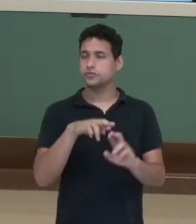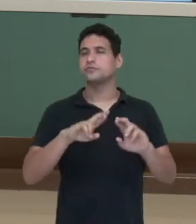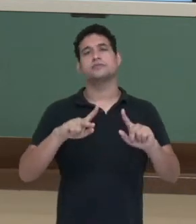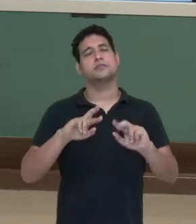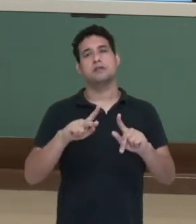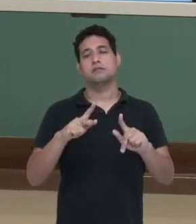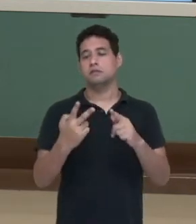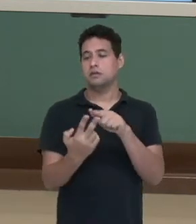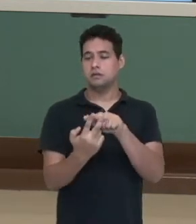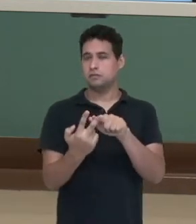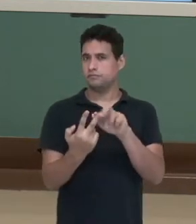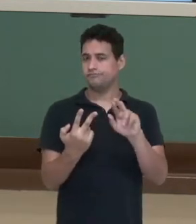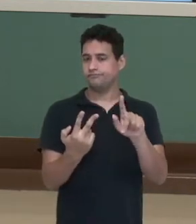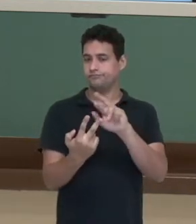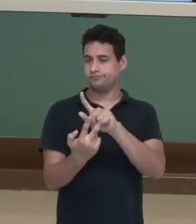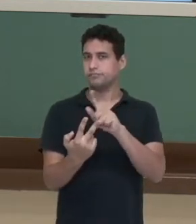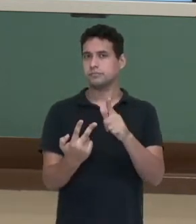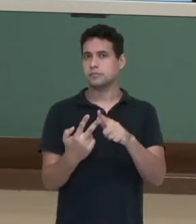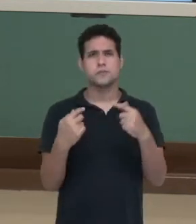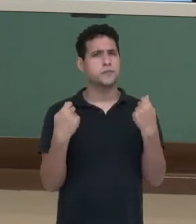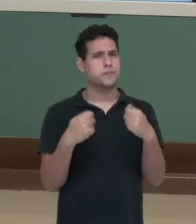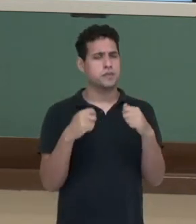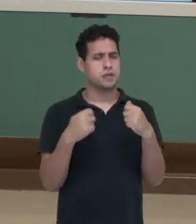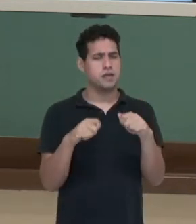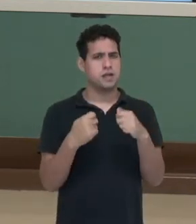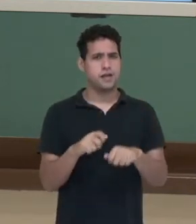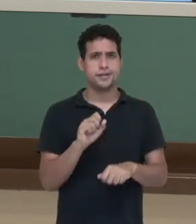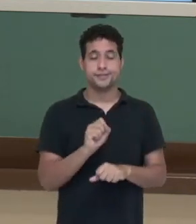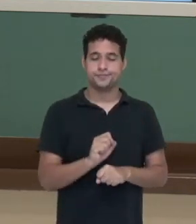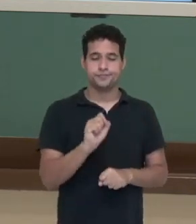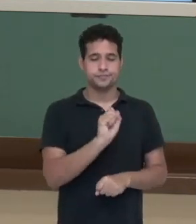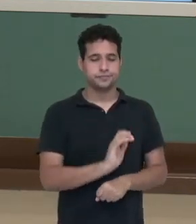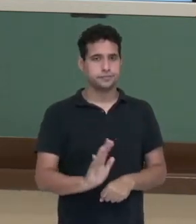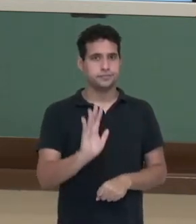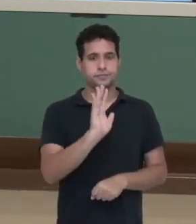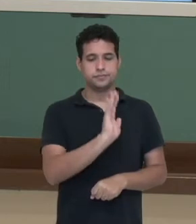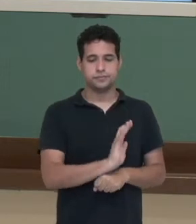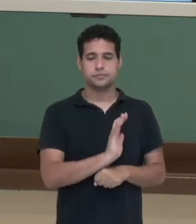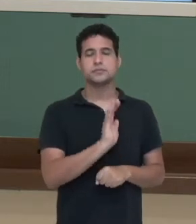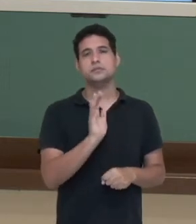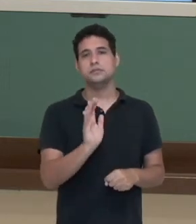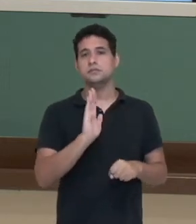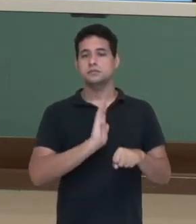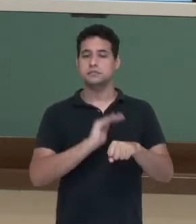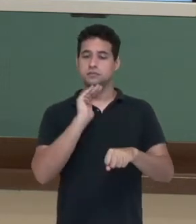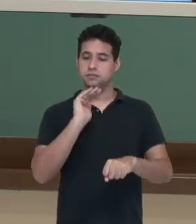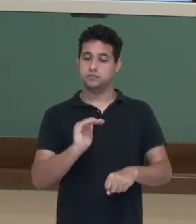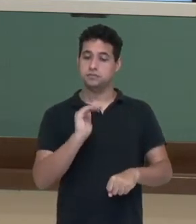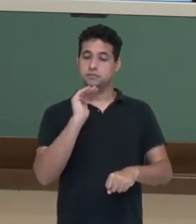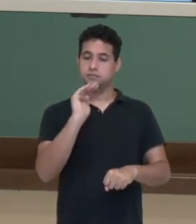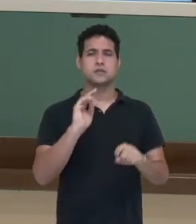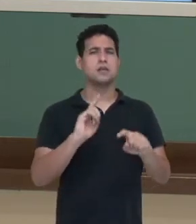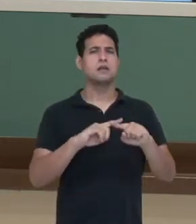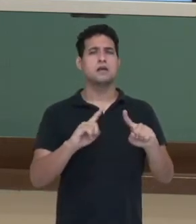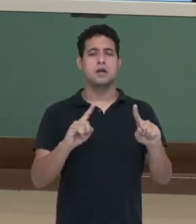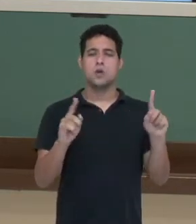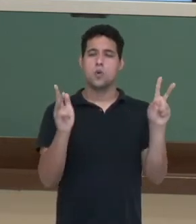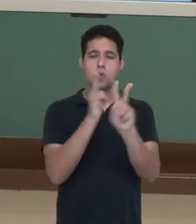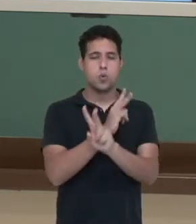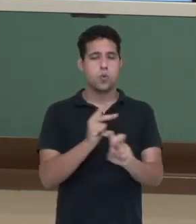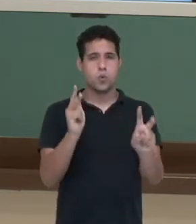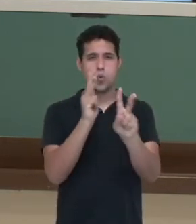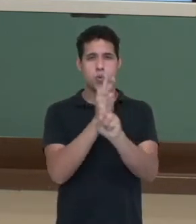os ciclones, tá? Ele precisa, o tifão de uma área, ele é uma área maior, porém os seus ventos